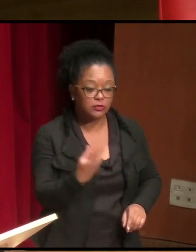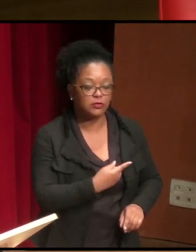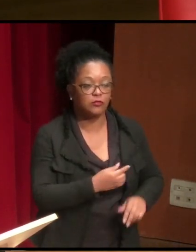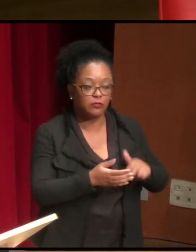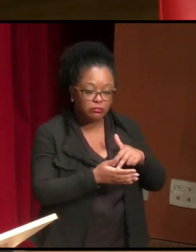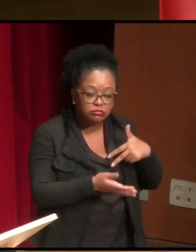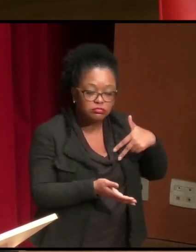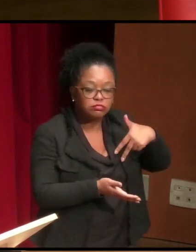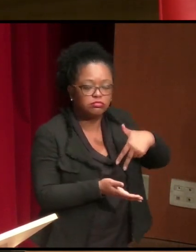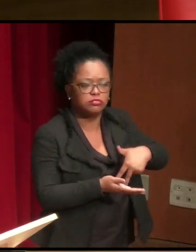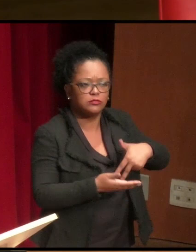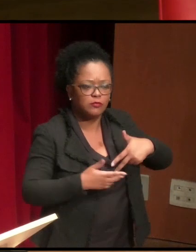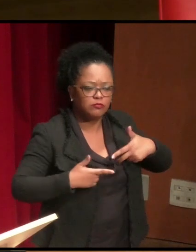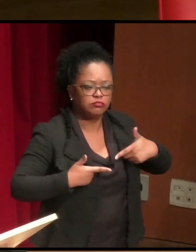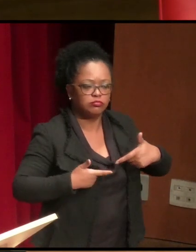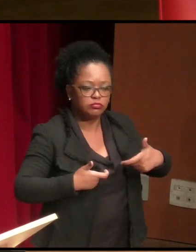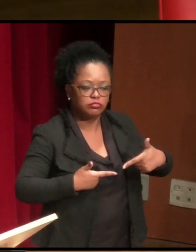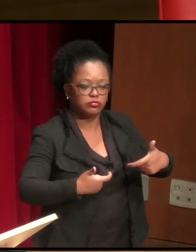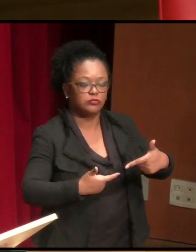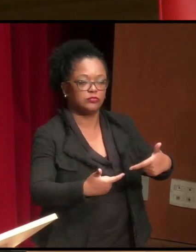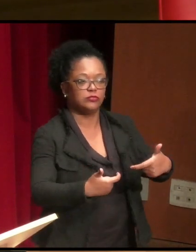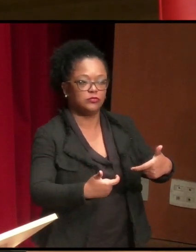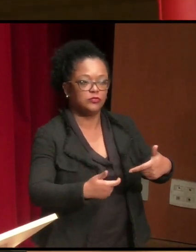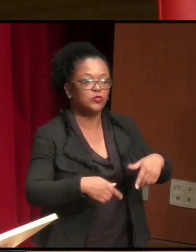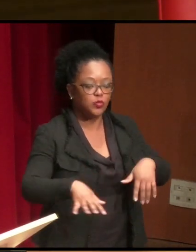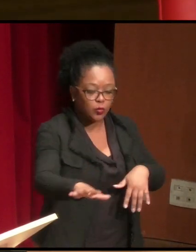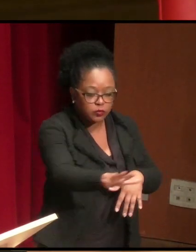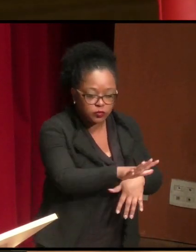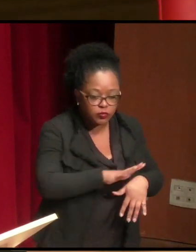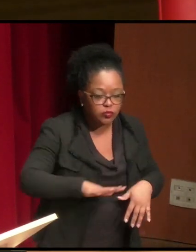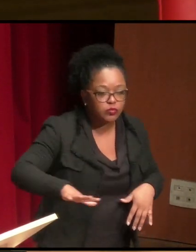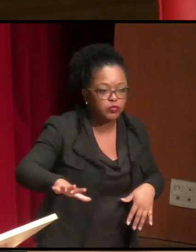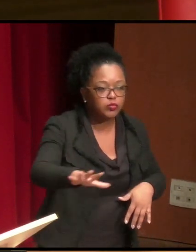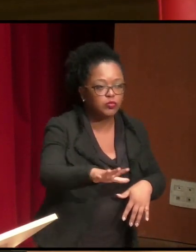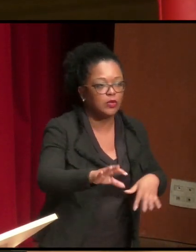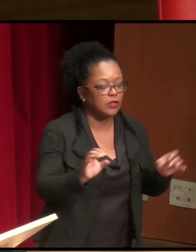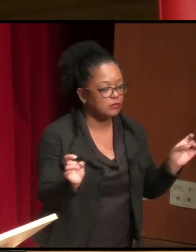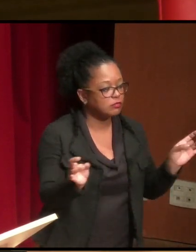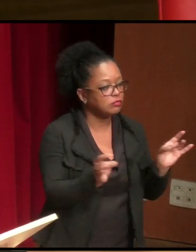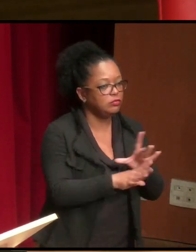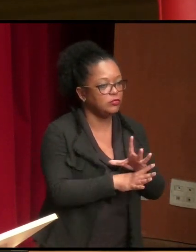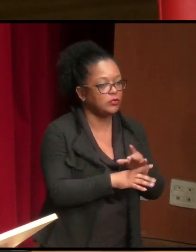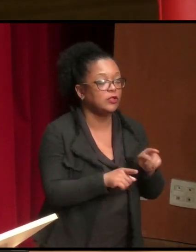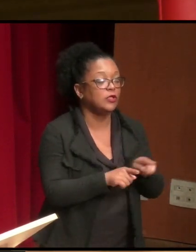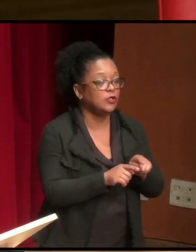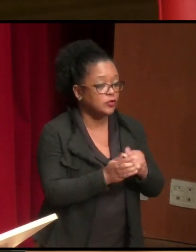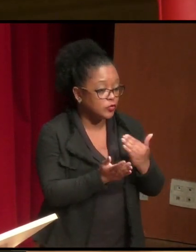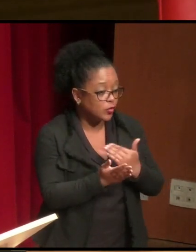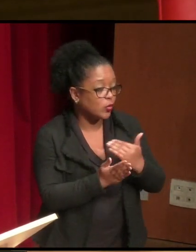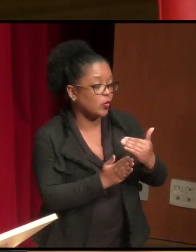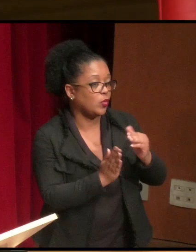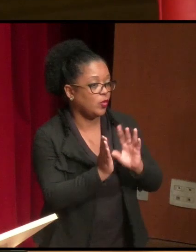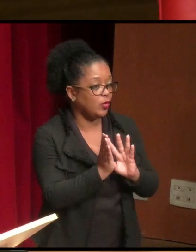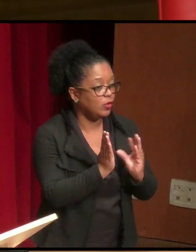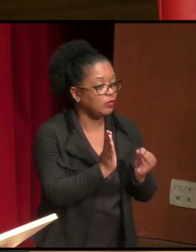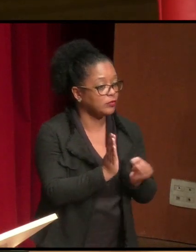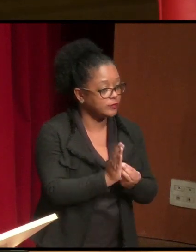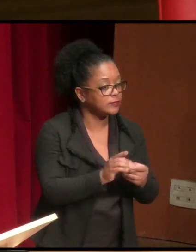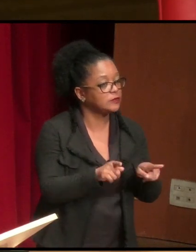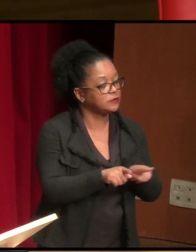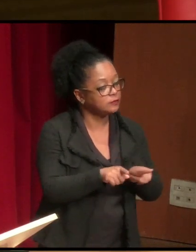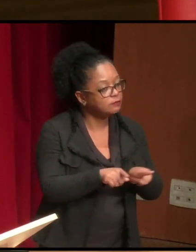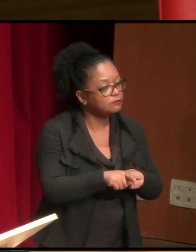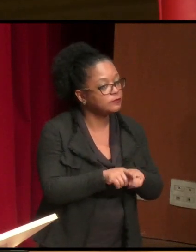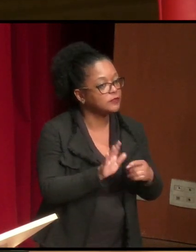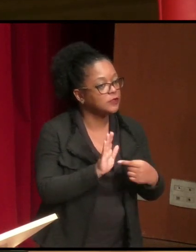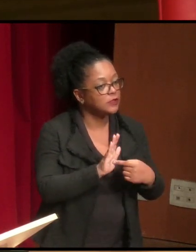disso, né? De lutar para que todos os espaços estejam prontos. A começar pela igreja, né? Que é onde você se encontra, onde você